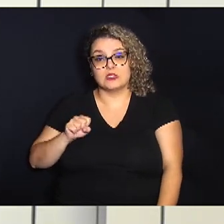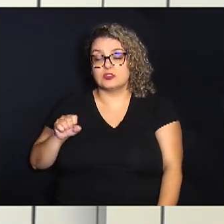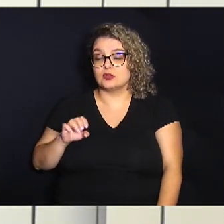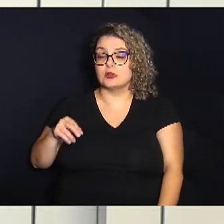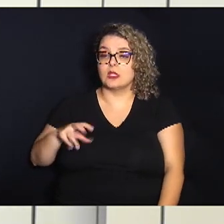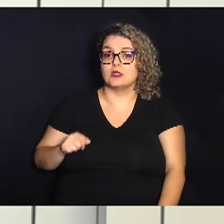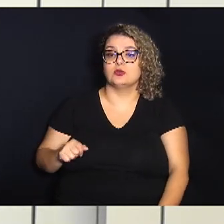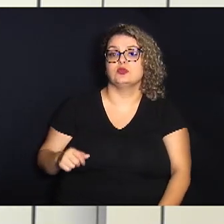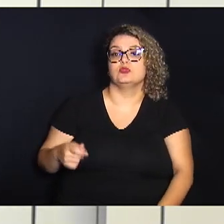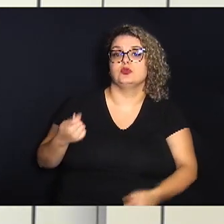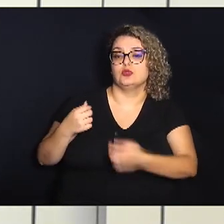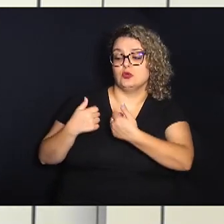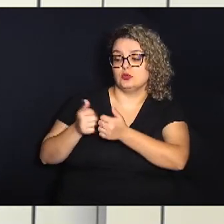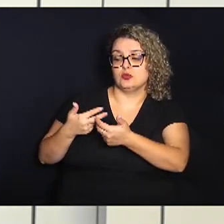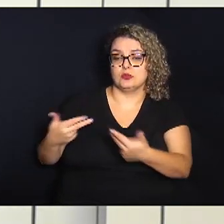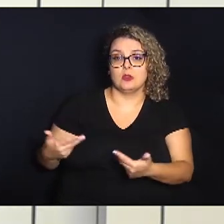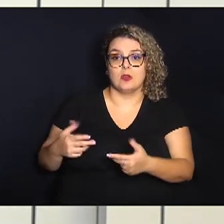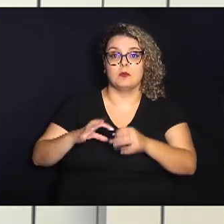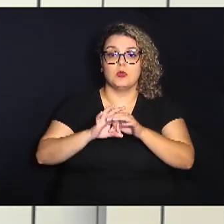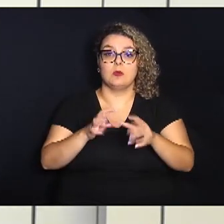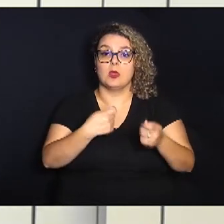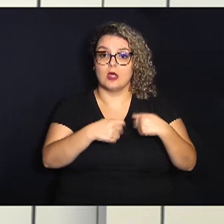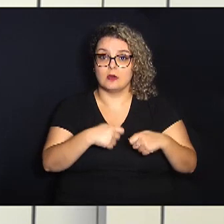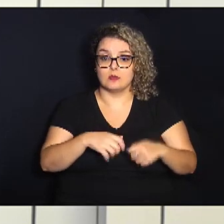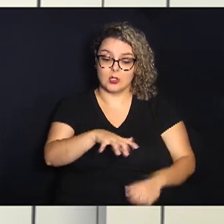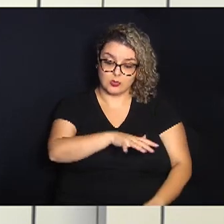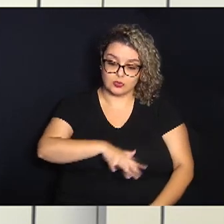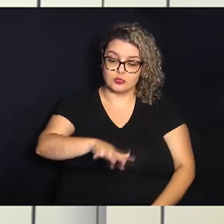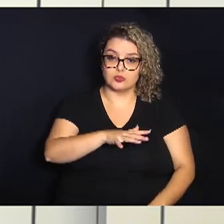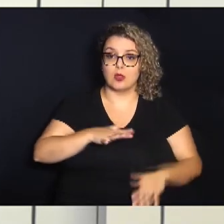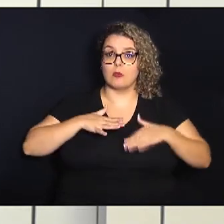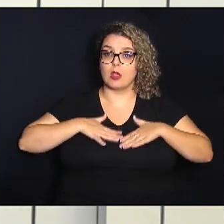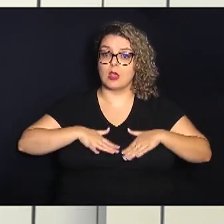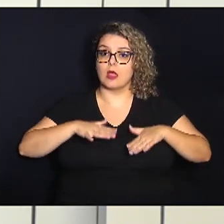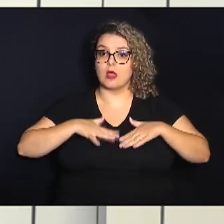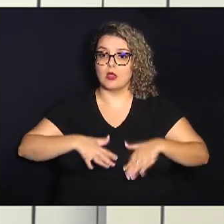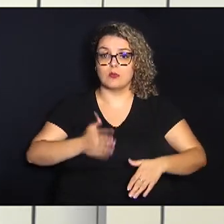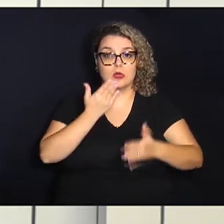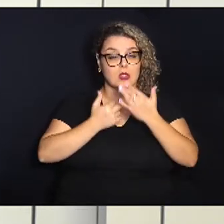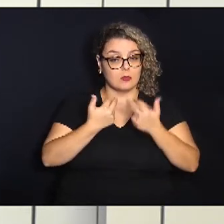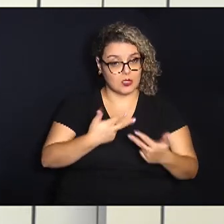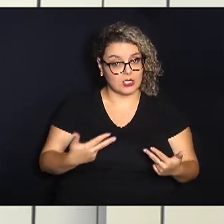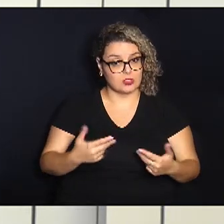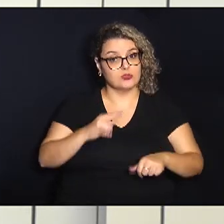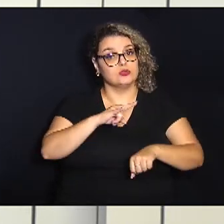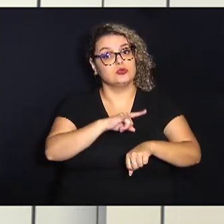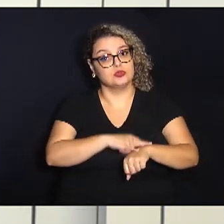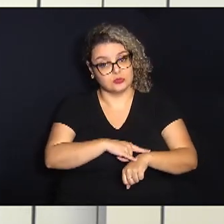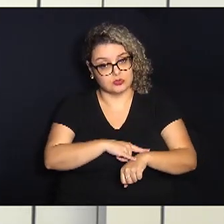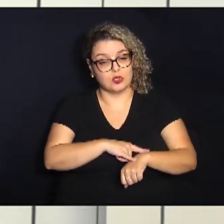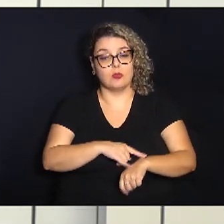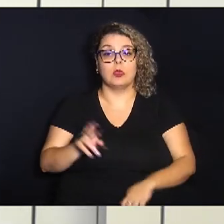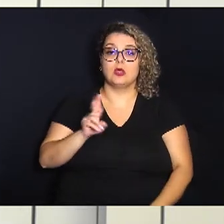permissão administrativa para a instalação de uma área para descanso, refeição e de banheiros para